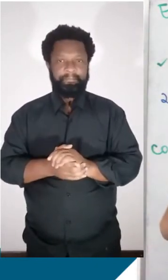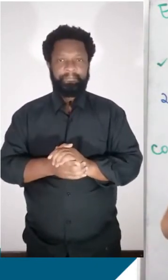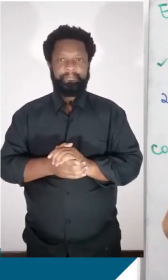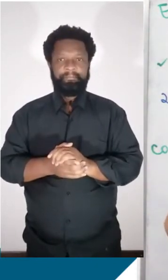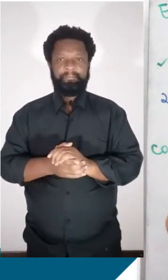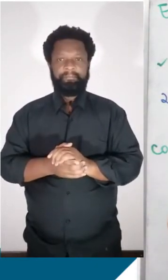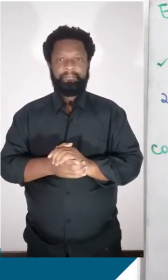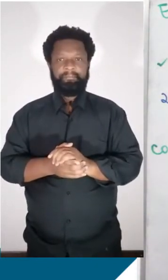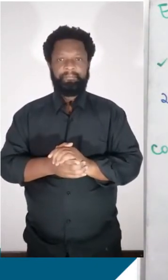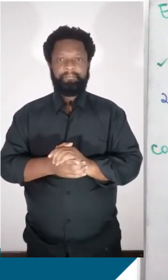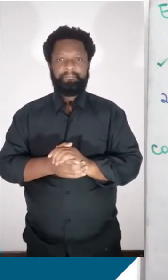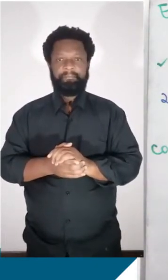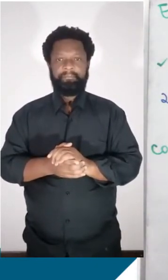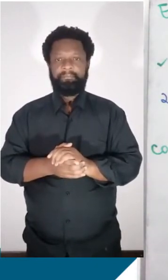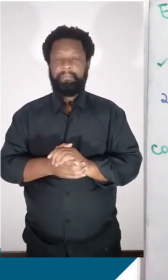limitante.